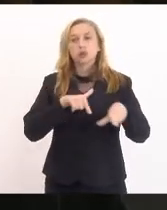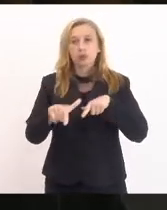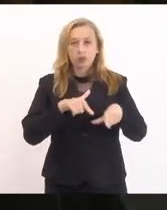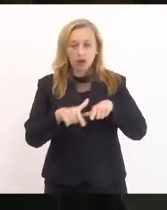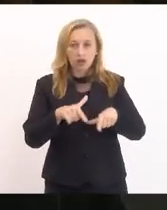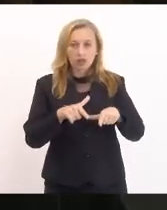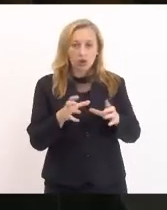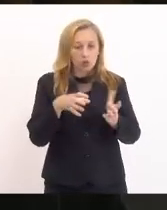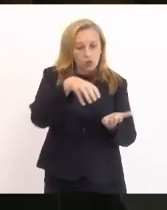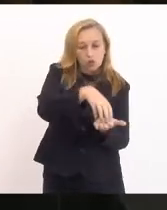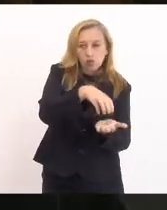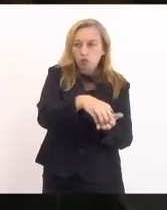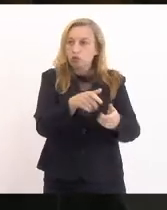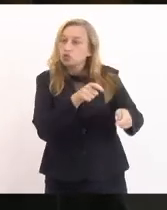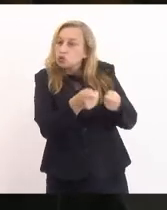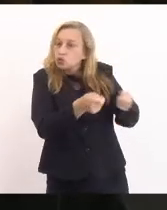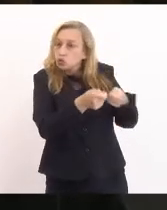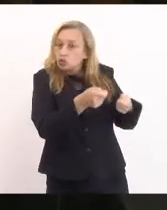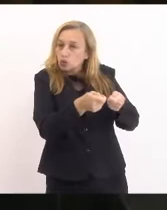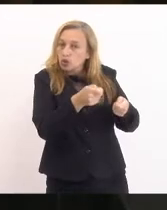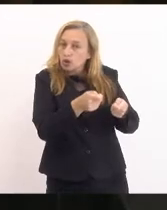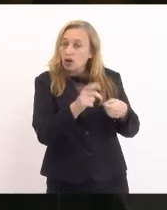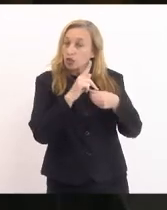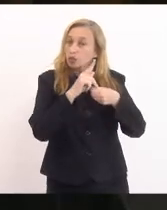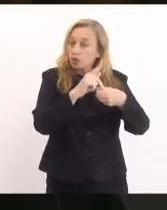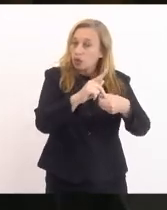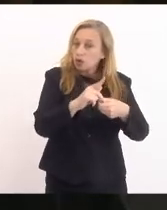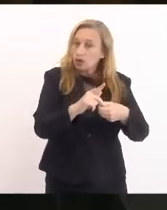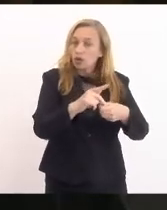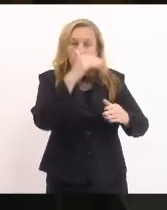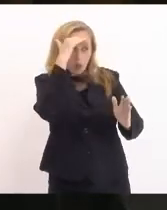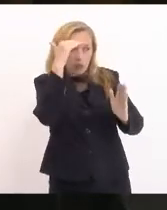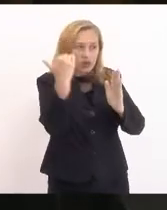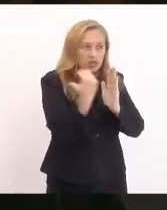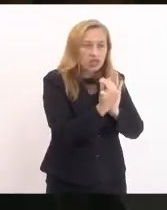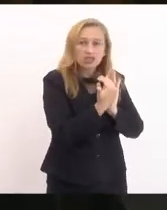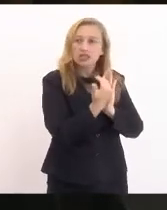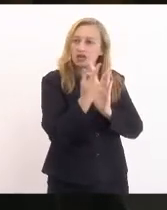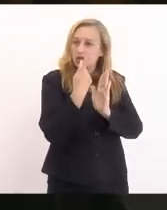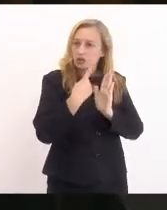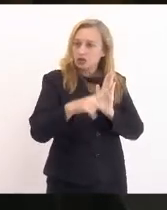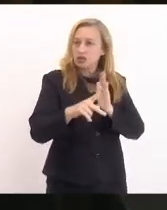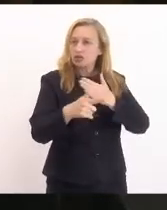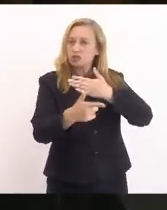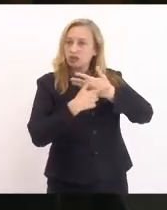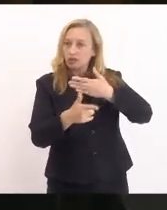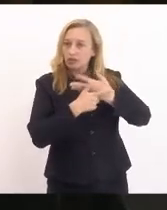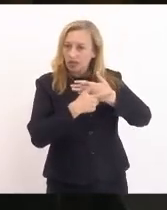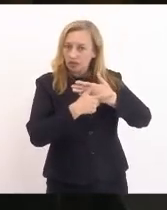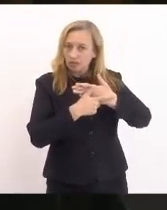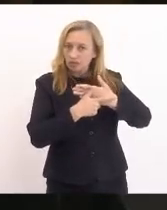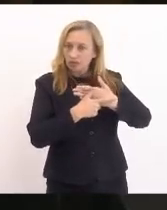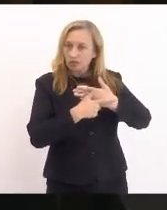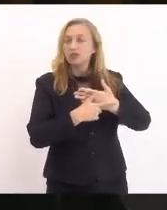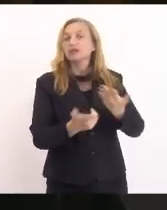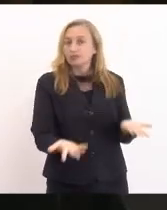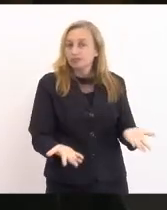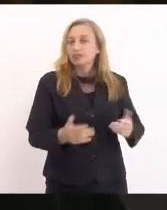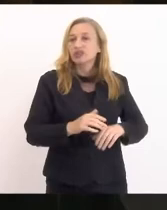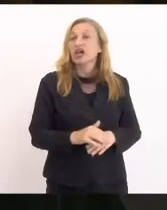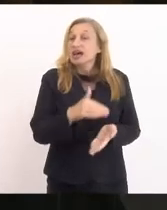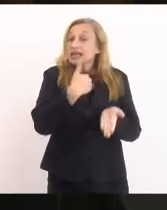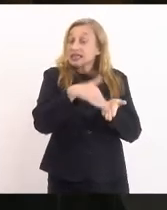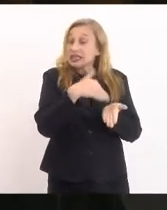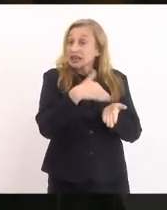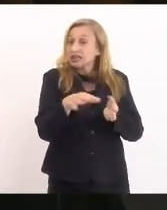de controle. A Procuradoria cumpriu o seu papel, que é o controle da legalidade. E a